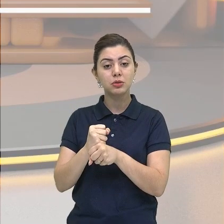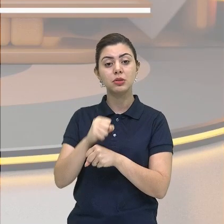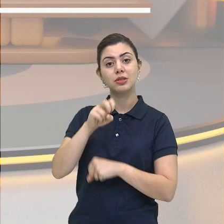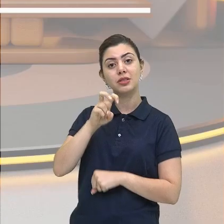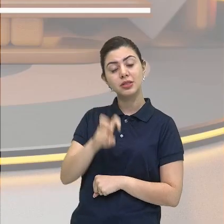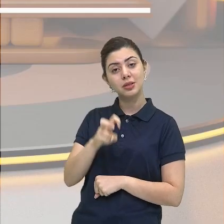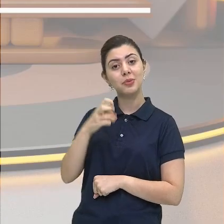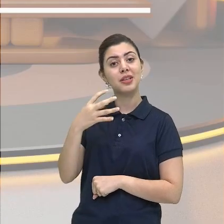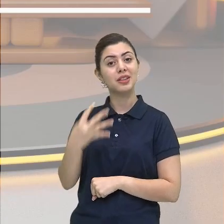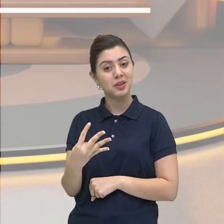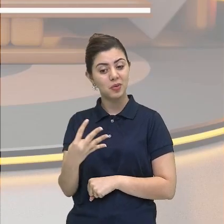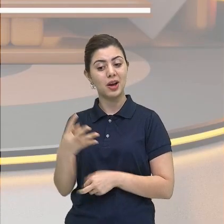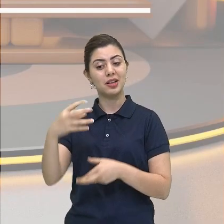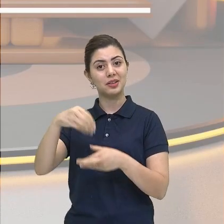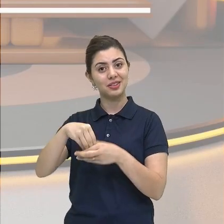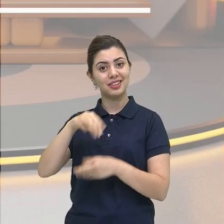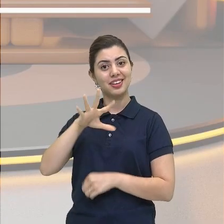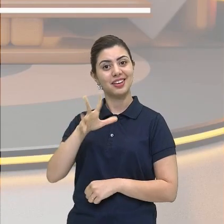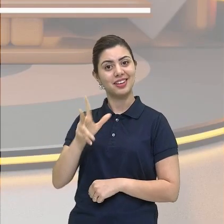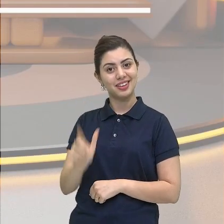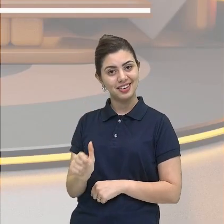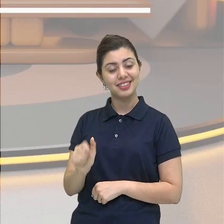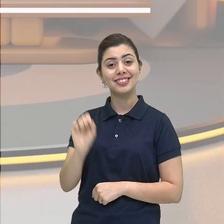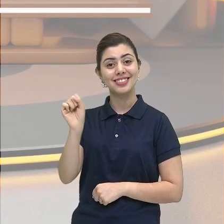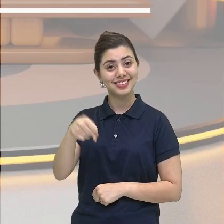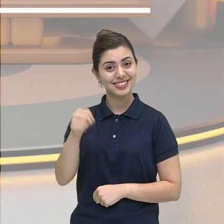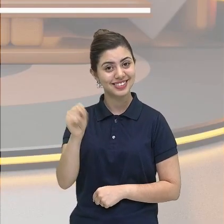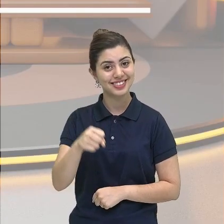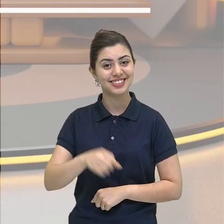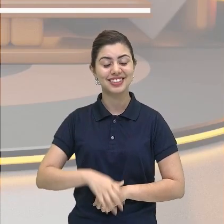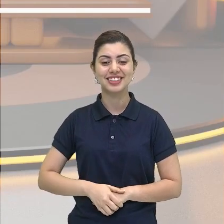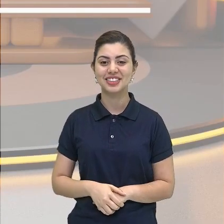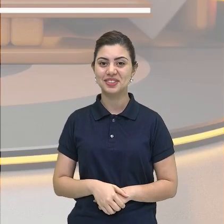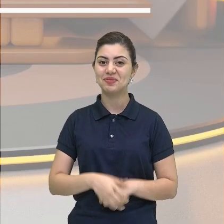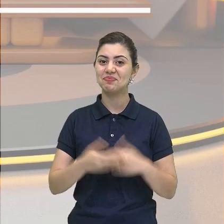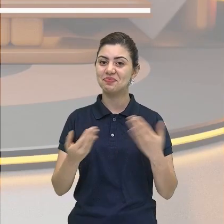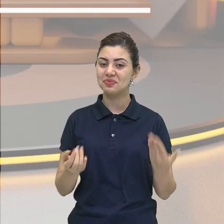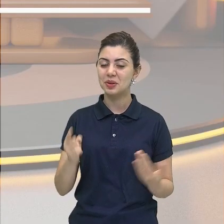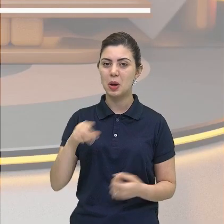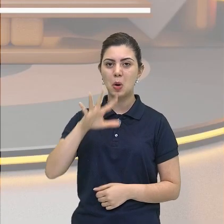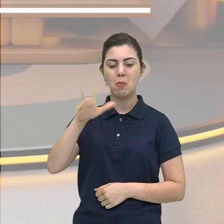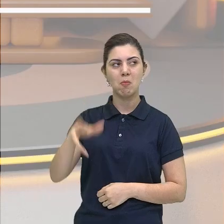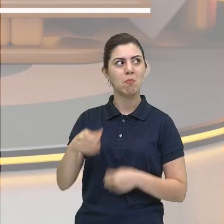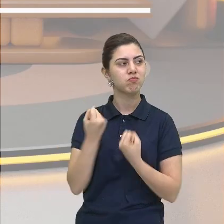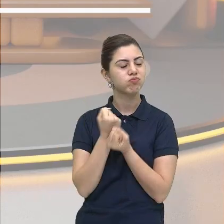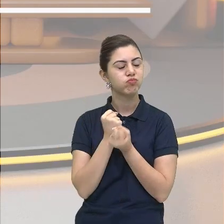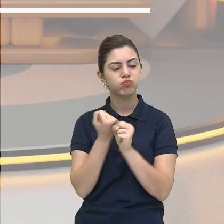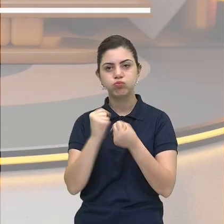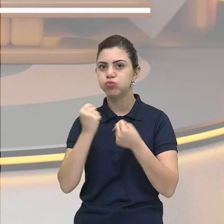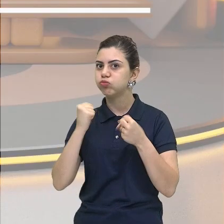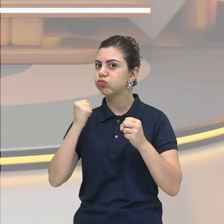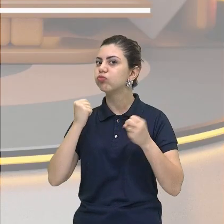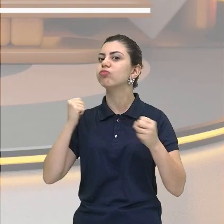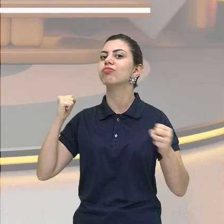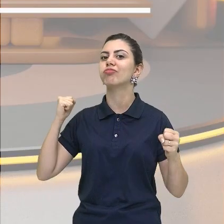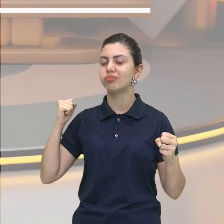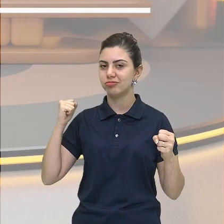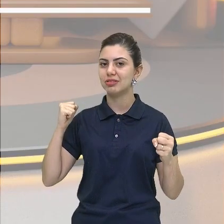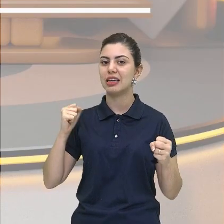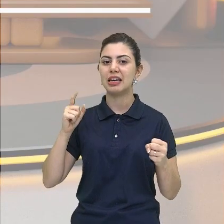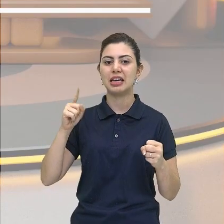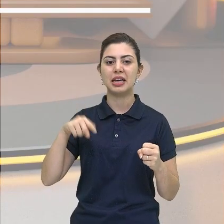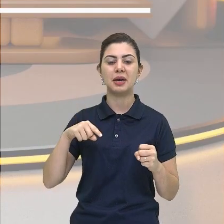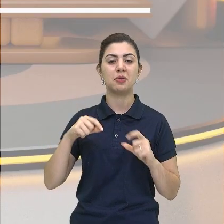54 países, certinho? Então, é um continente muito grande, muito vasto, maior do que